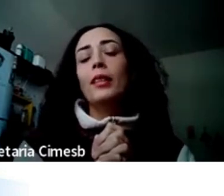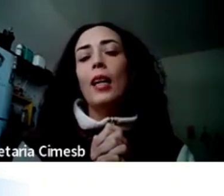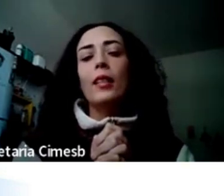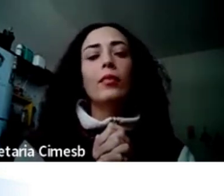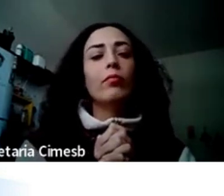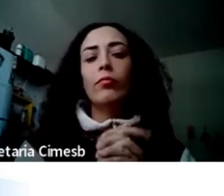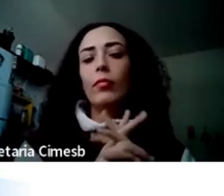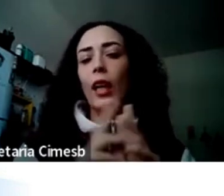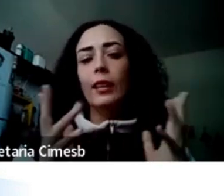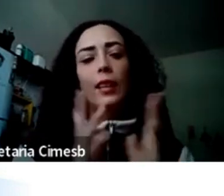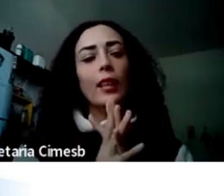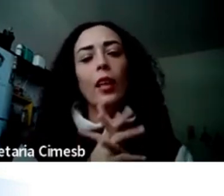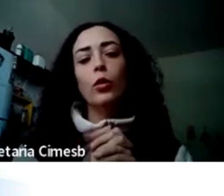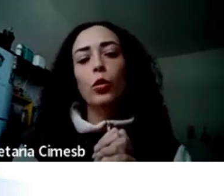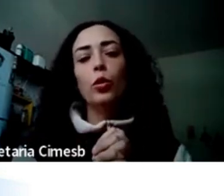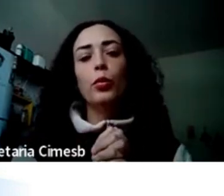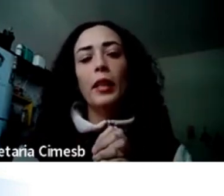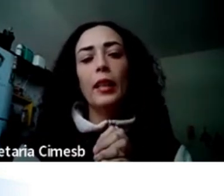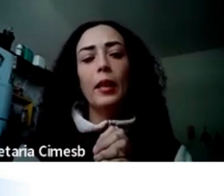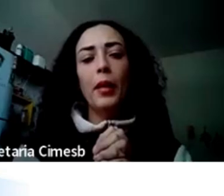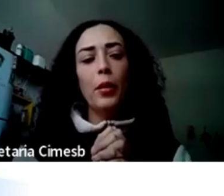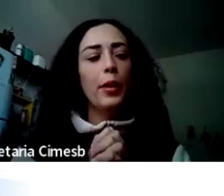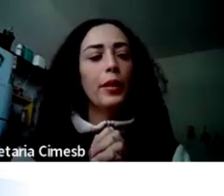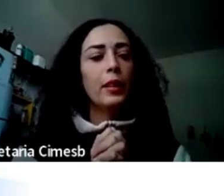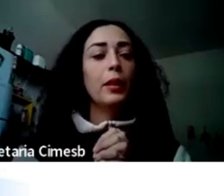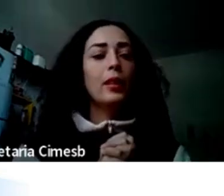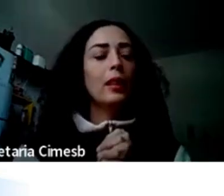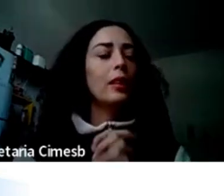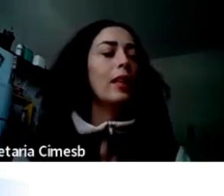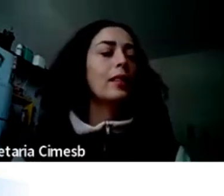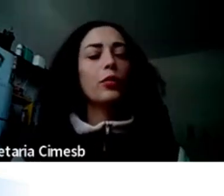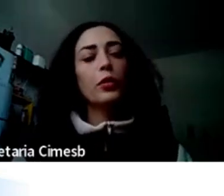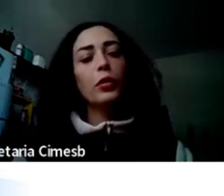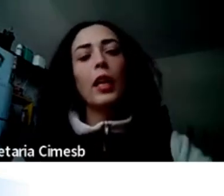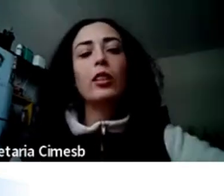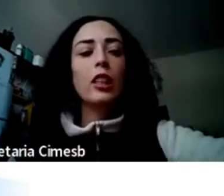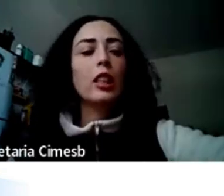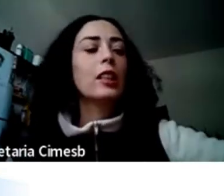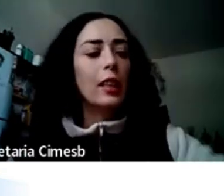Conseguir passar assim, que aí o surdo vai entender melhor. Então, por isso que tem essa